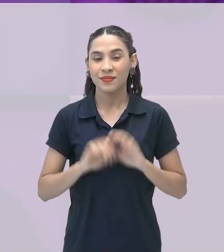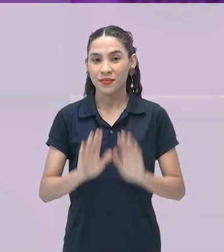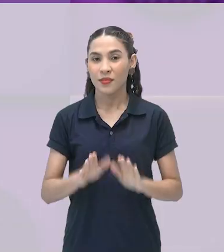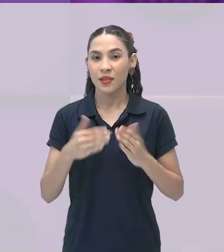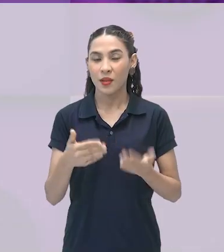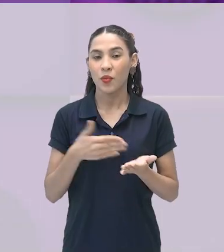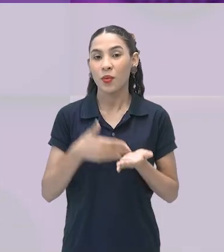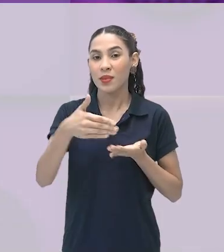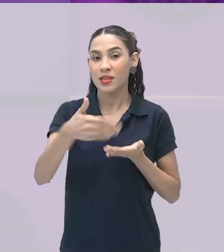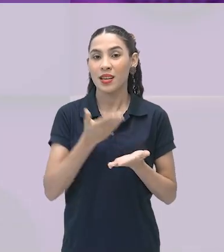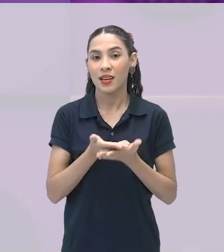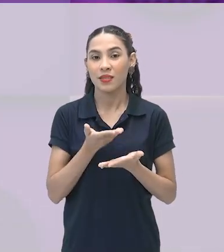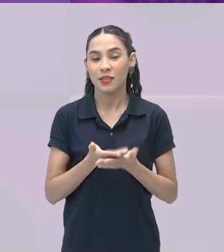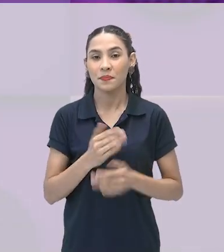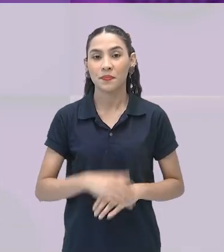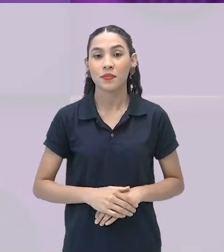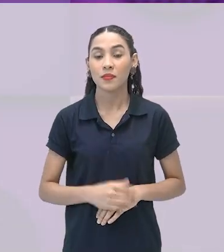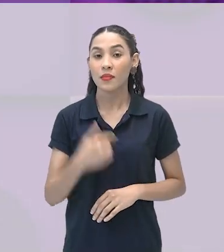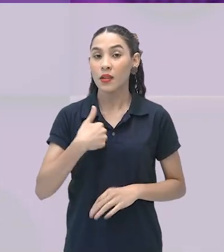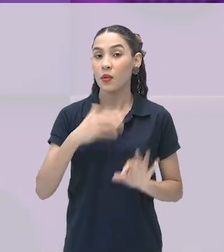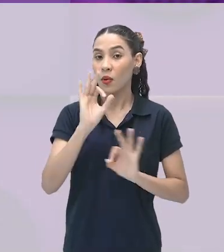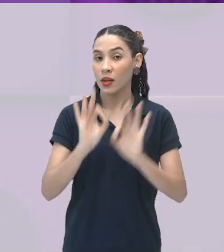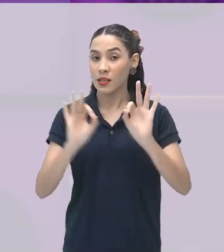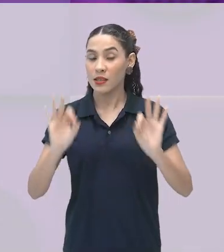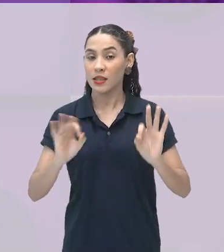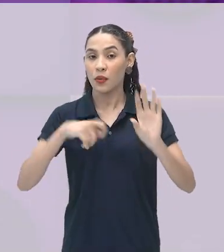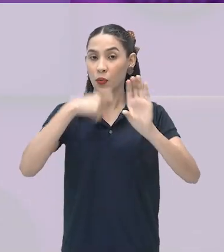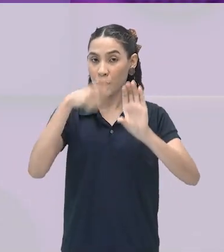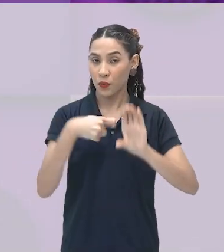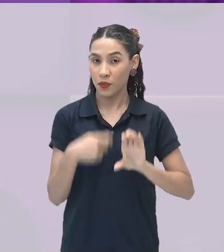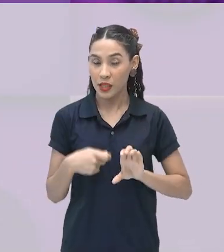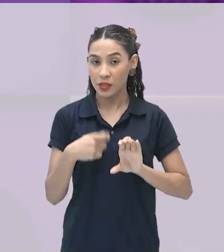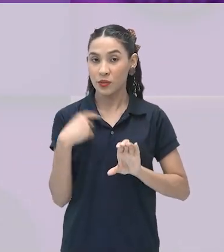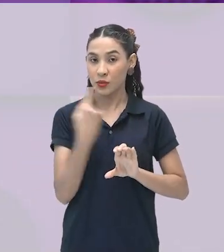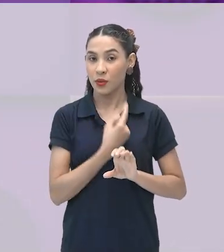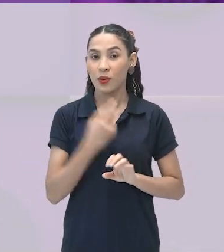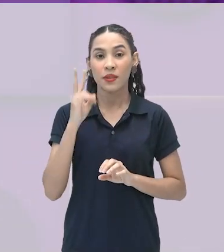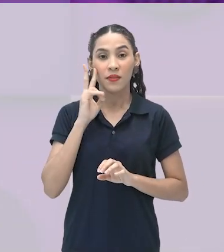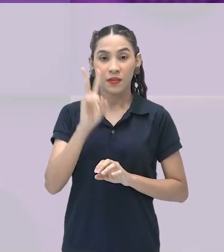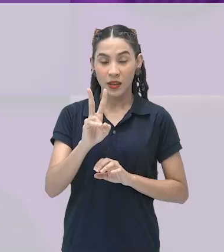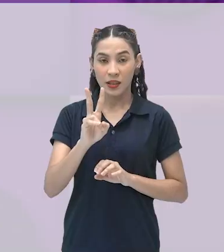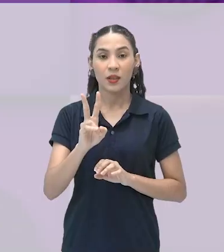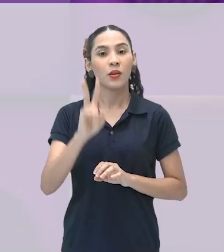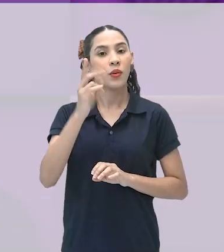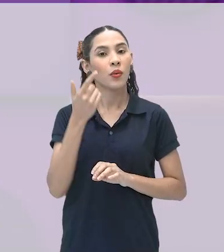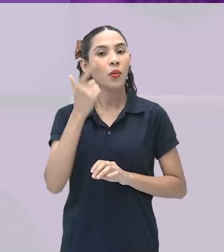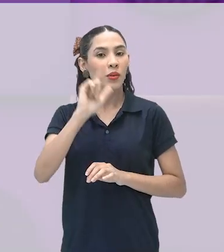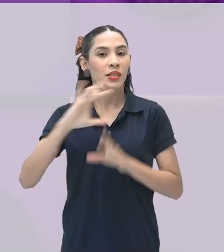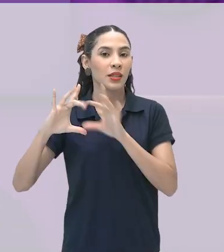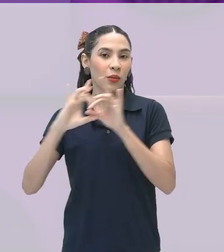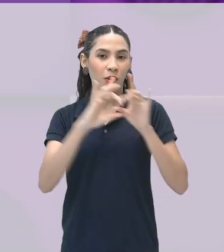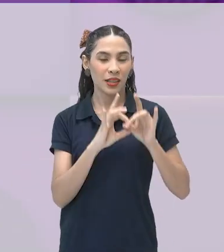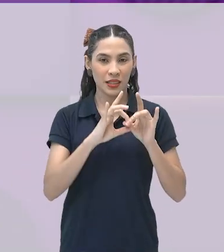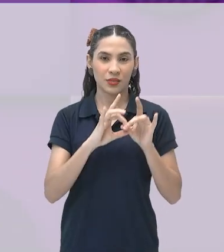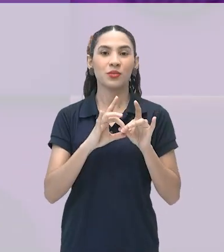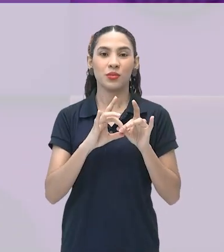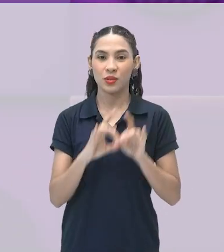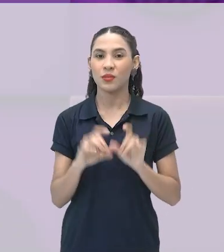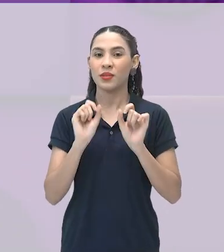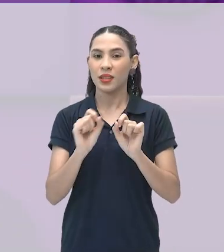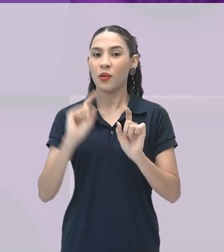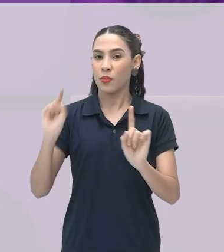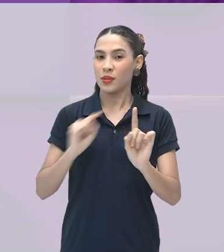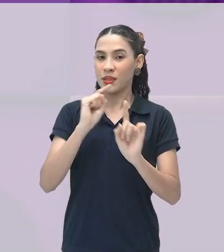E para iniciar a nossa aula, eu preparei um VTzinho aí que nós vamos assistir para dar contexto